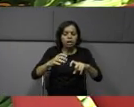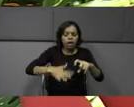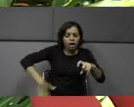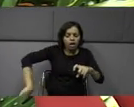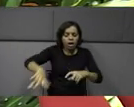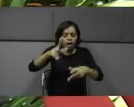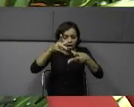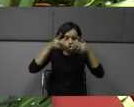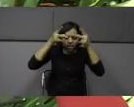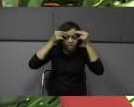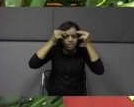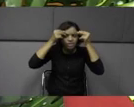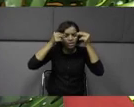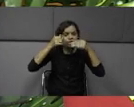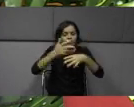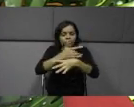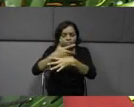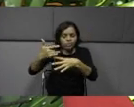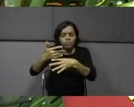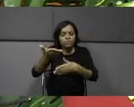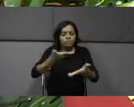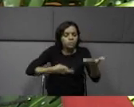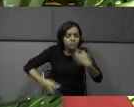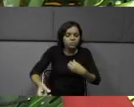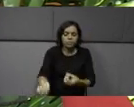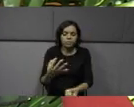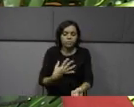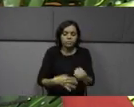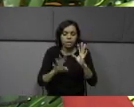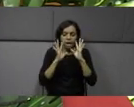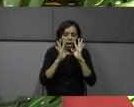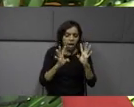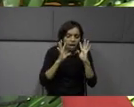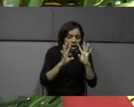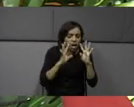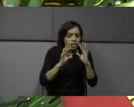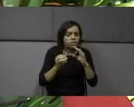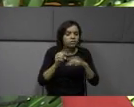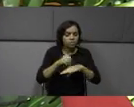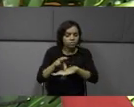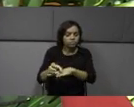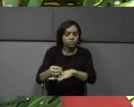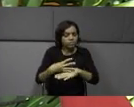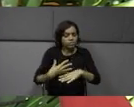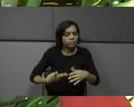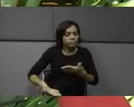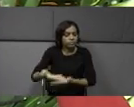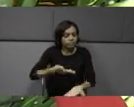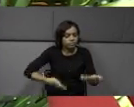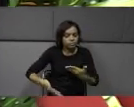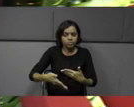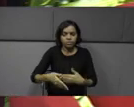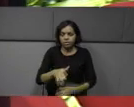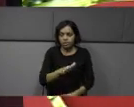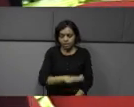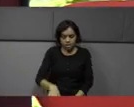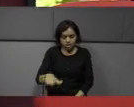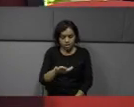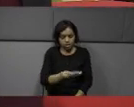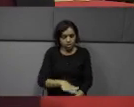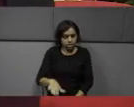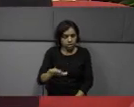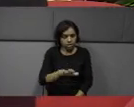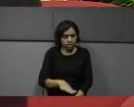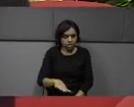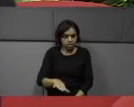município é muito comum a gente ver um plano da primeira infância ou